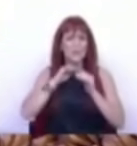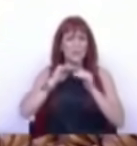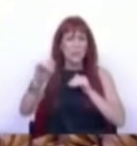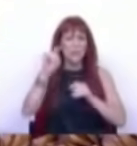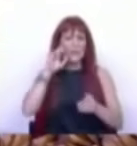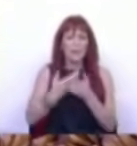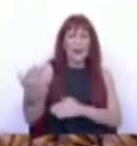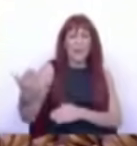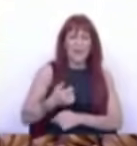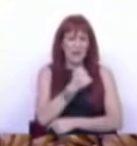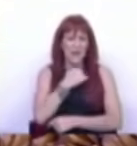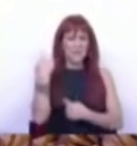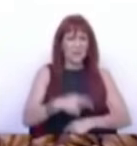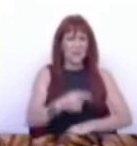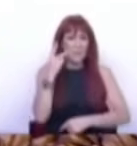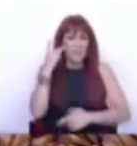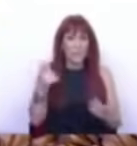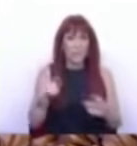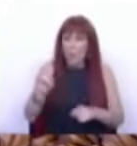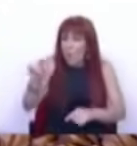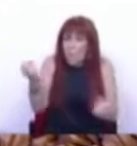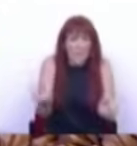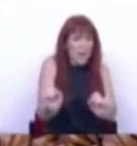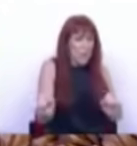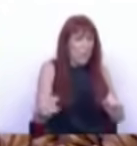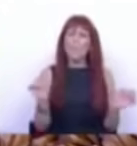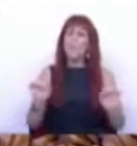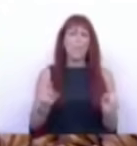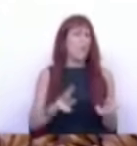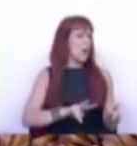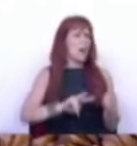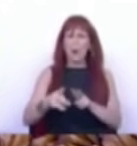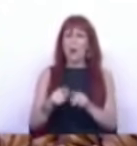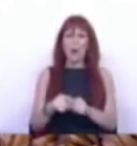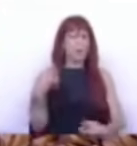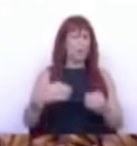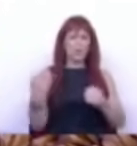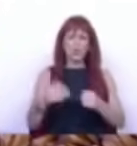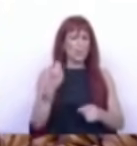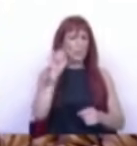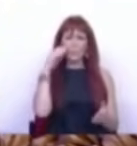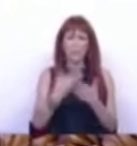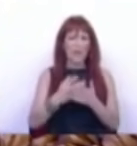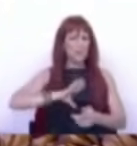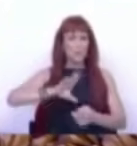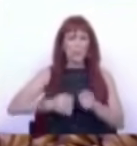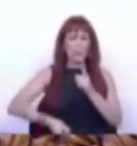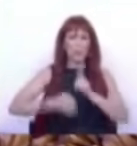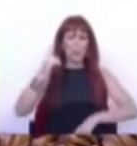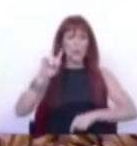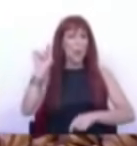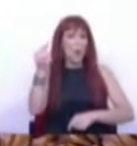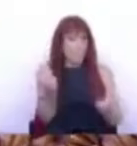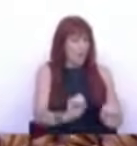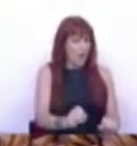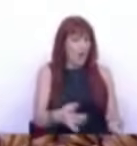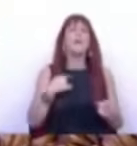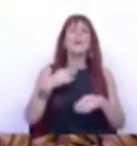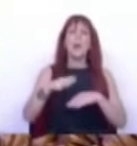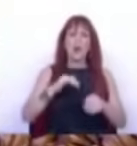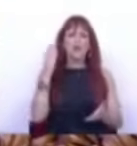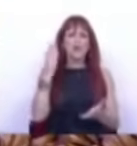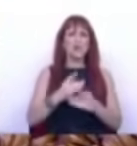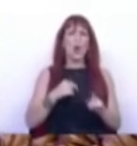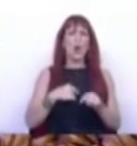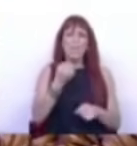o direito à habitação. E vamos todos trabalhar para a mesma fábrica. Não haverá transição justa que proteja o planeta. Sem isso, estaremos